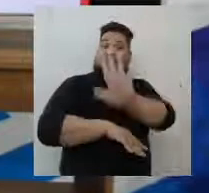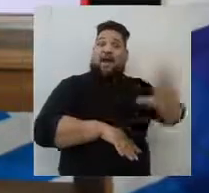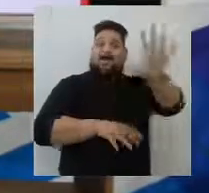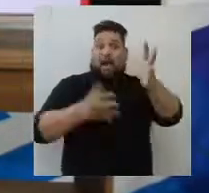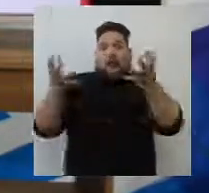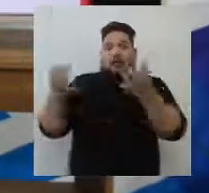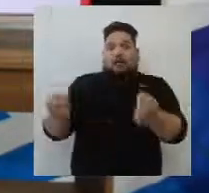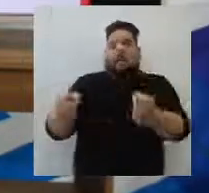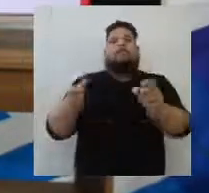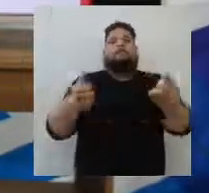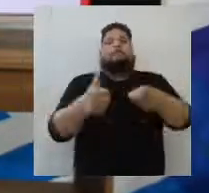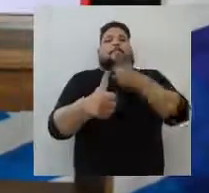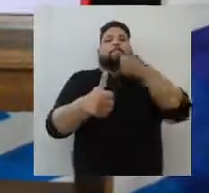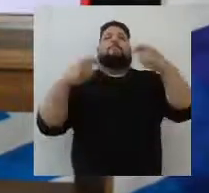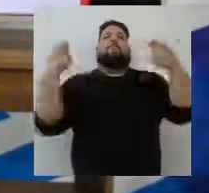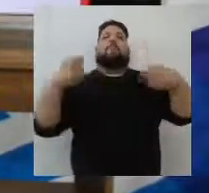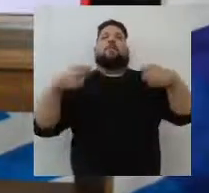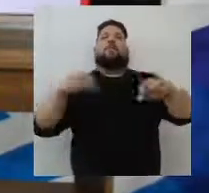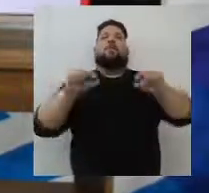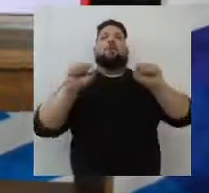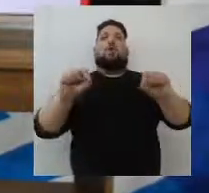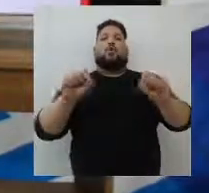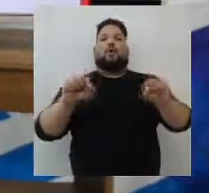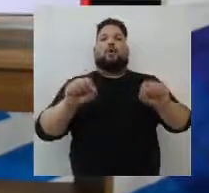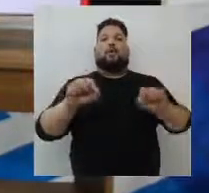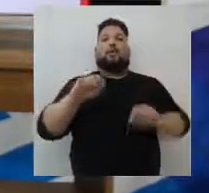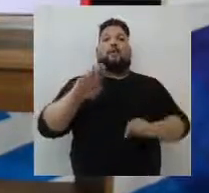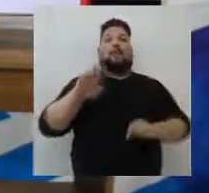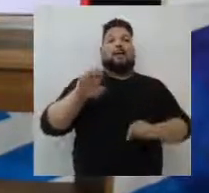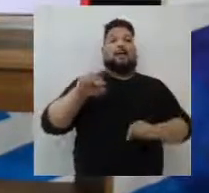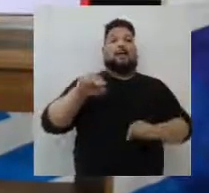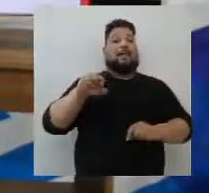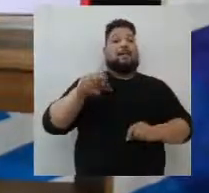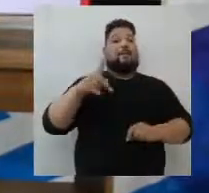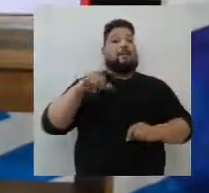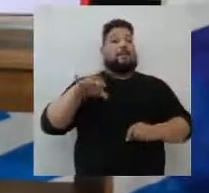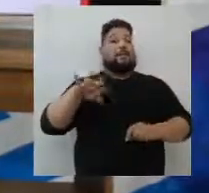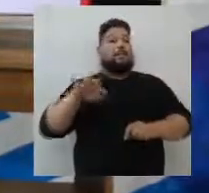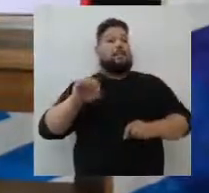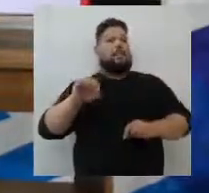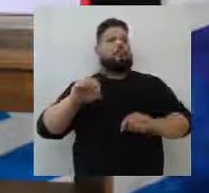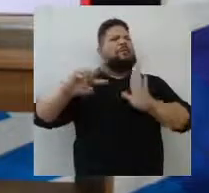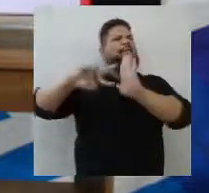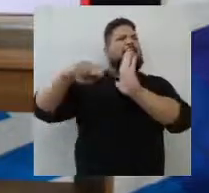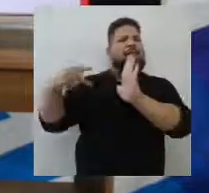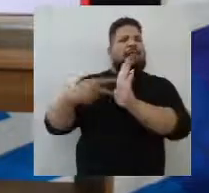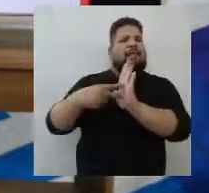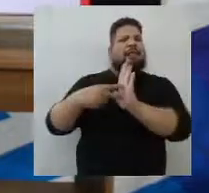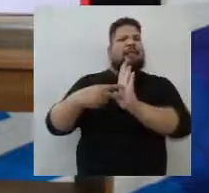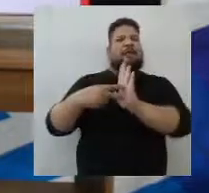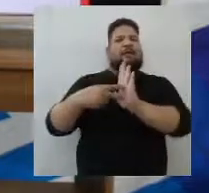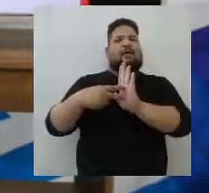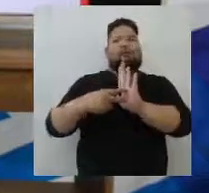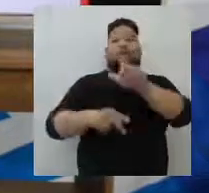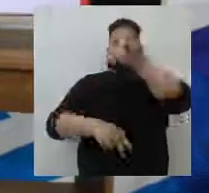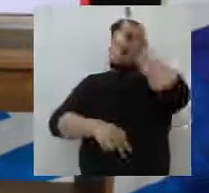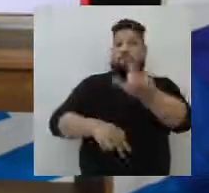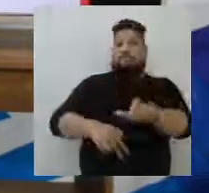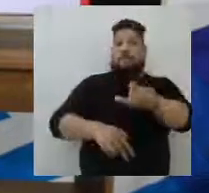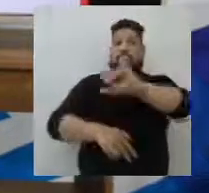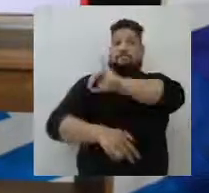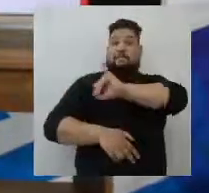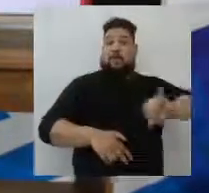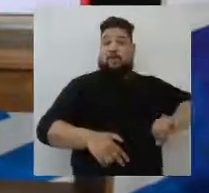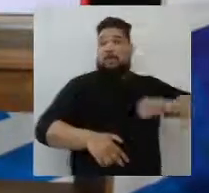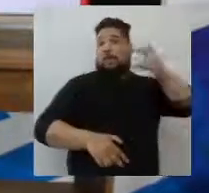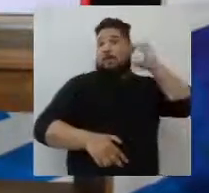que passar pelo beneplácito, ou seja, pela aprovação do imperador Dom Pedro